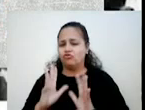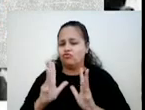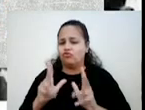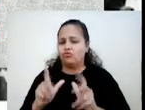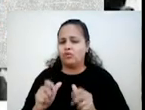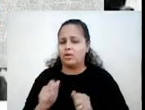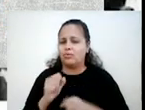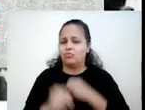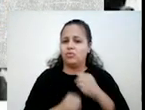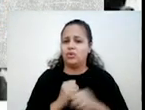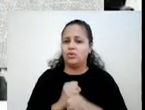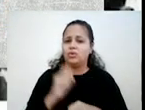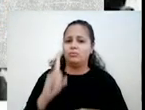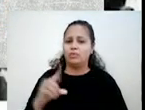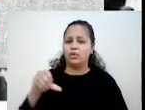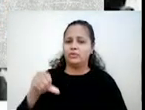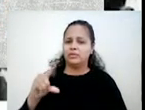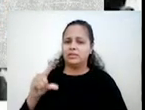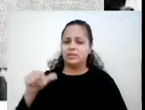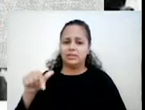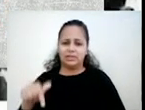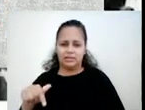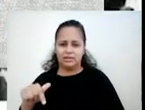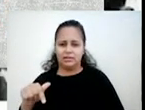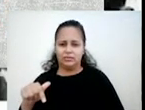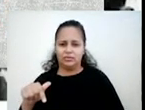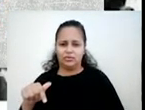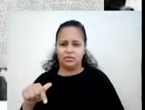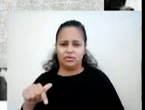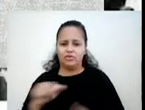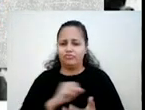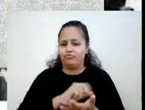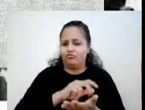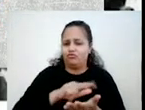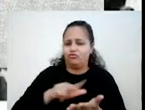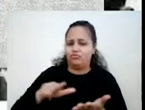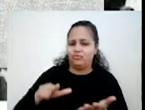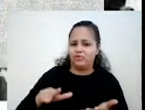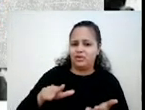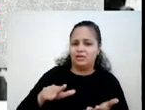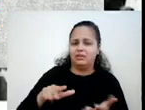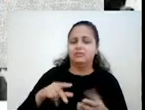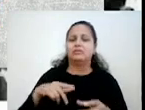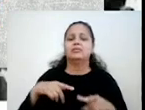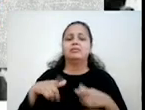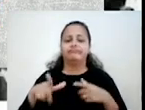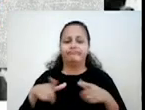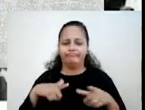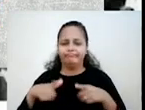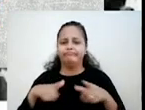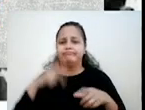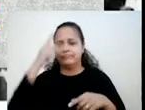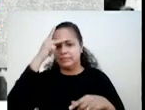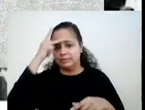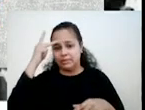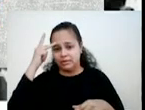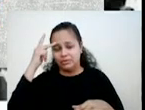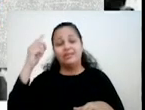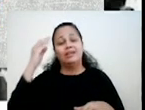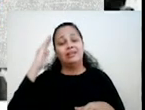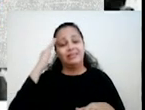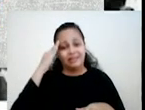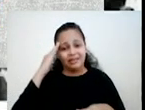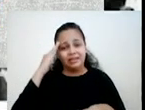de 1917. Mobilizou muitos trabalhadores, né, que entendiam que eles estavam